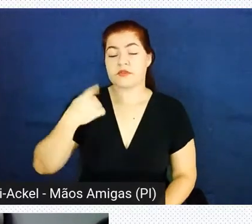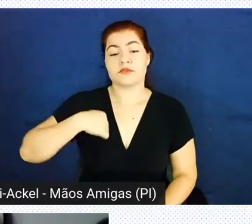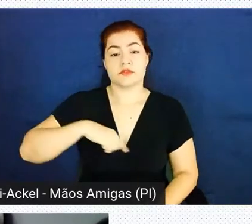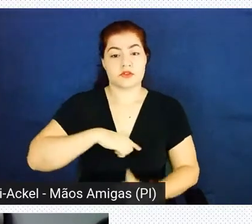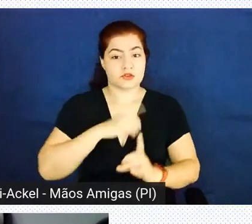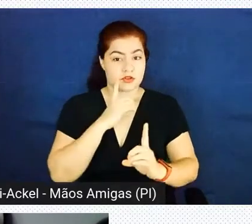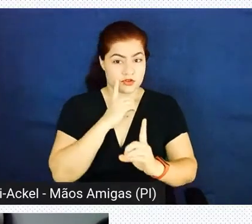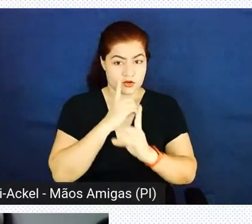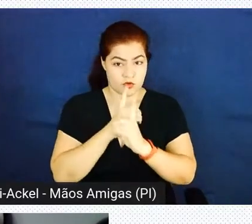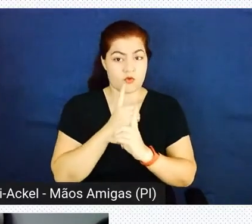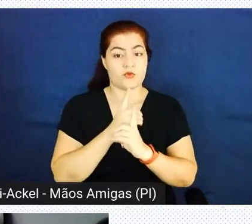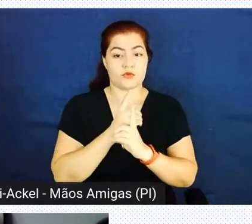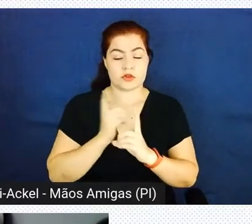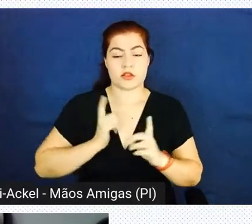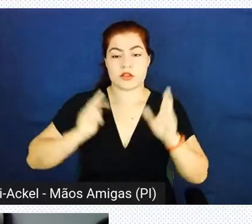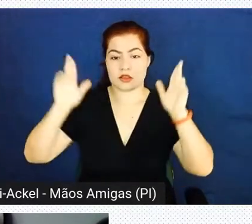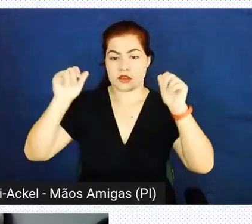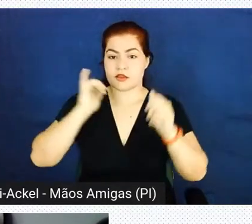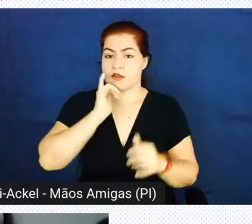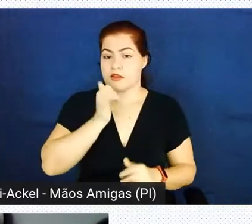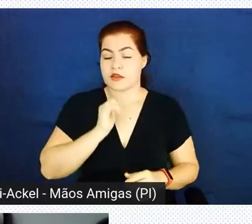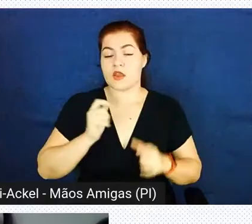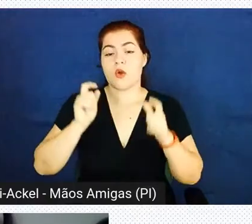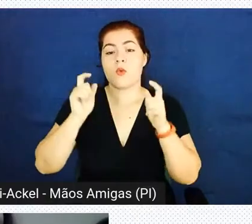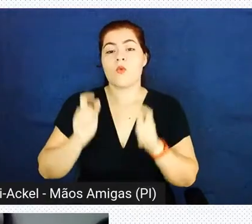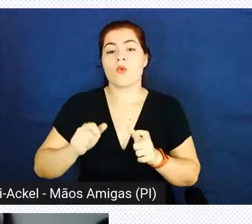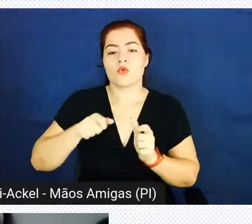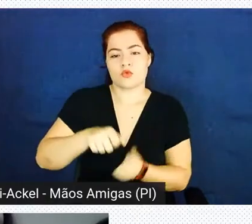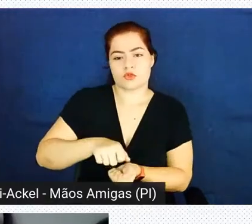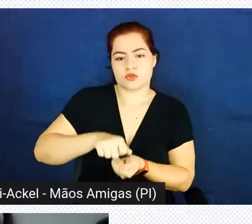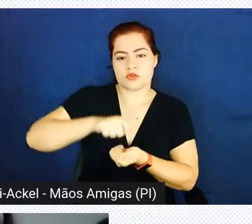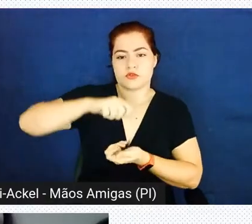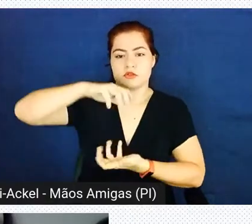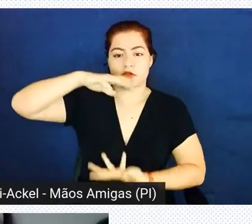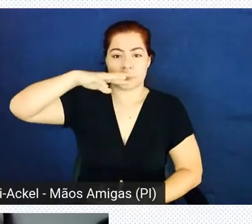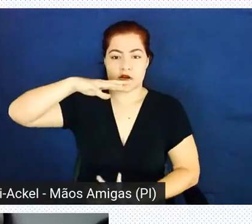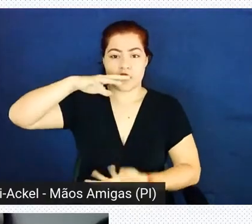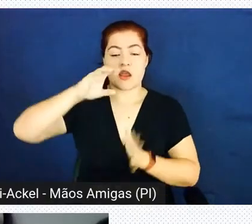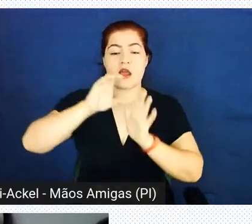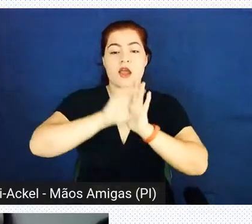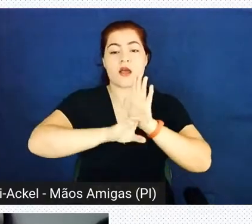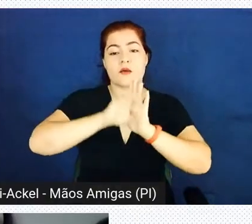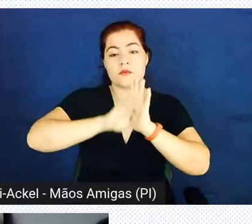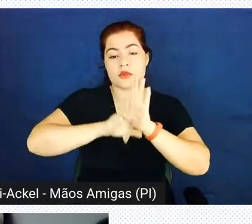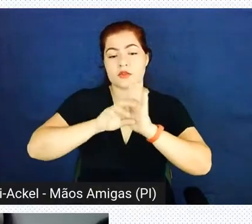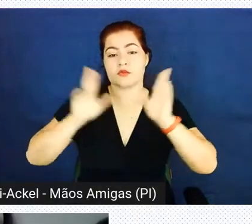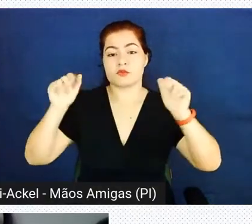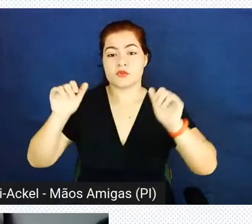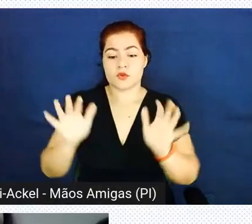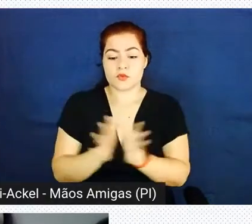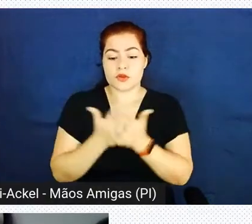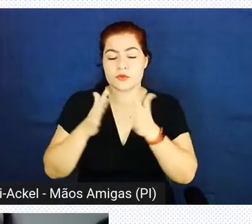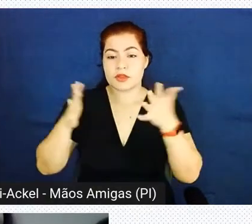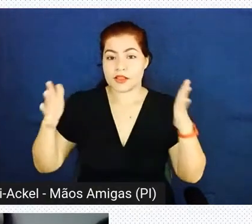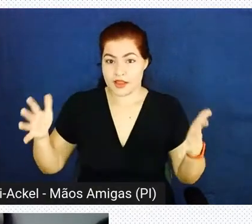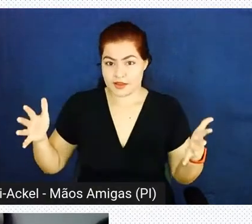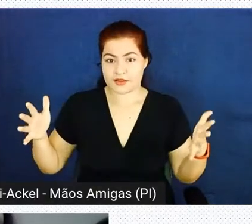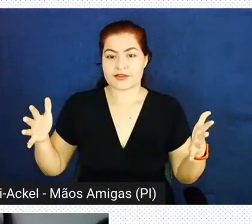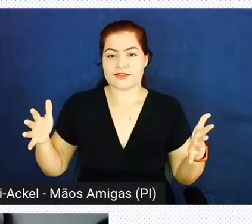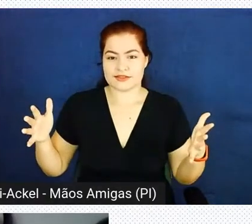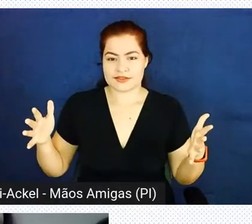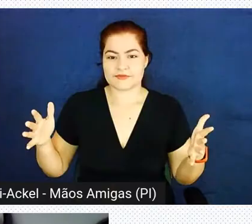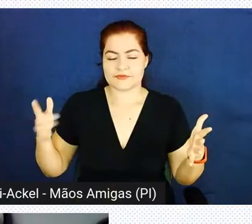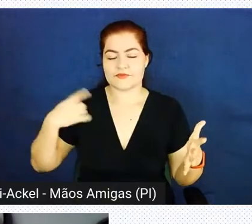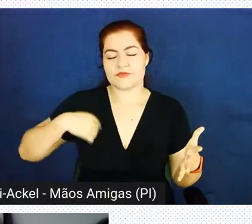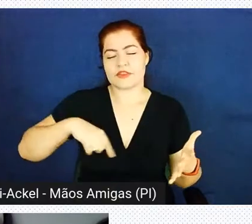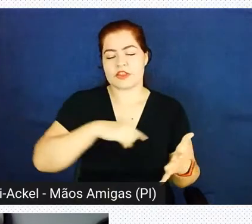relato em A Gênese, lá no capítulo que trata dos milagres. E a gente